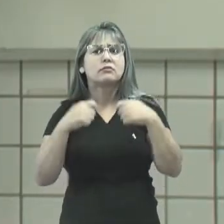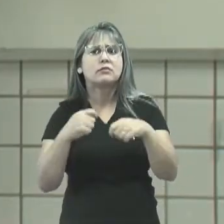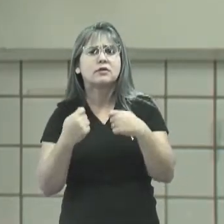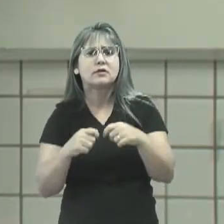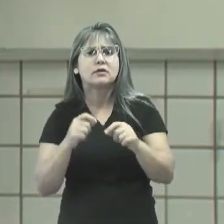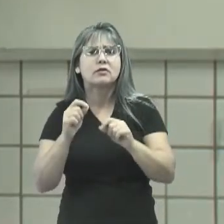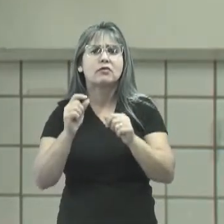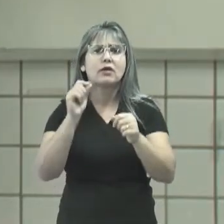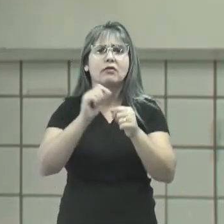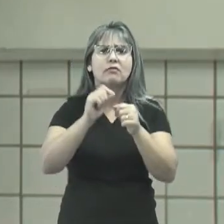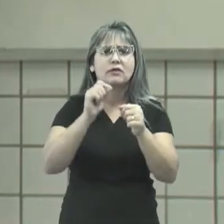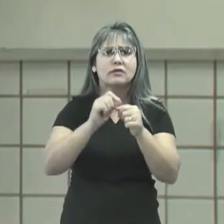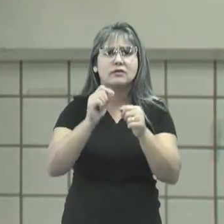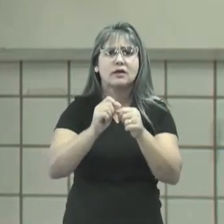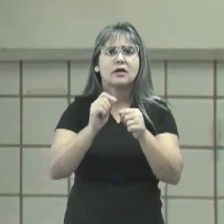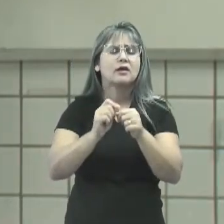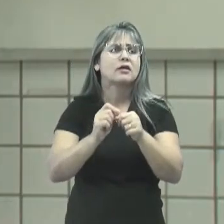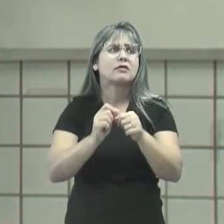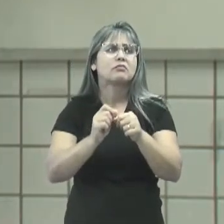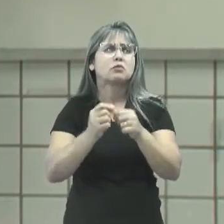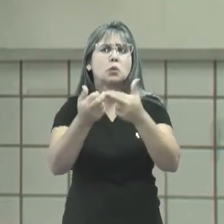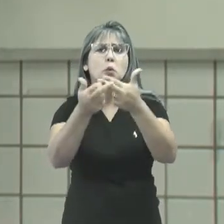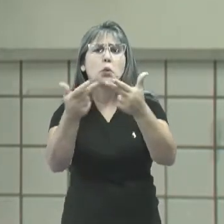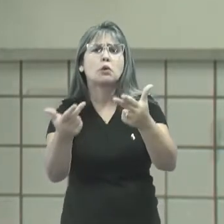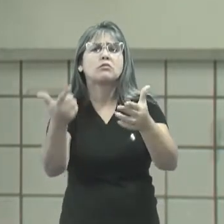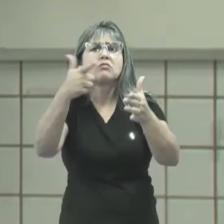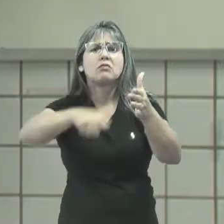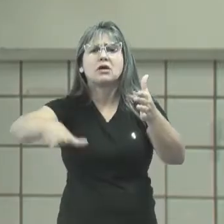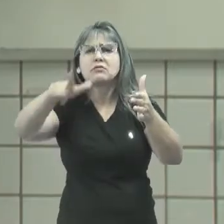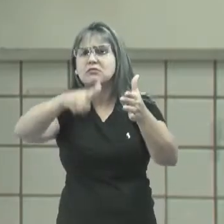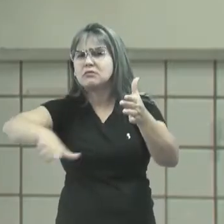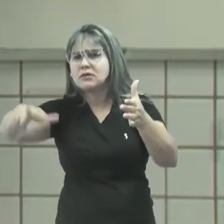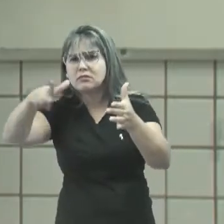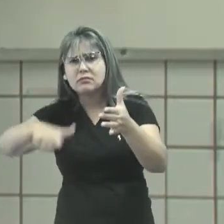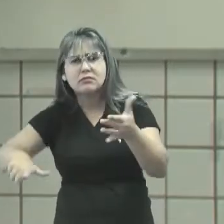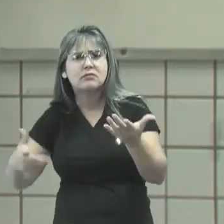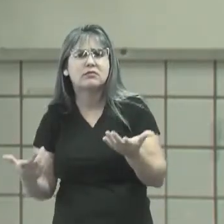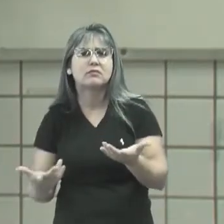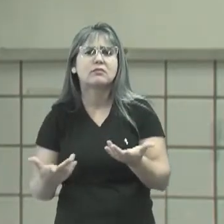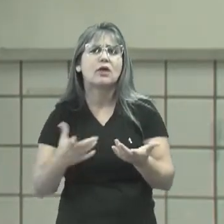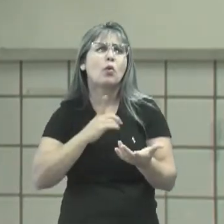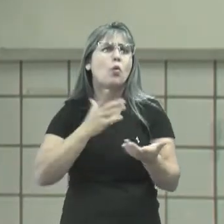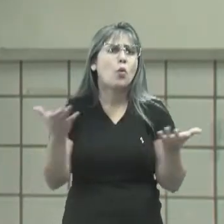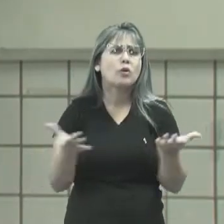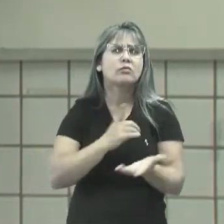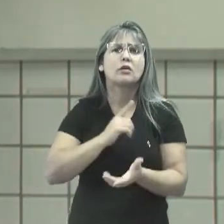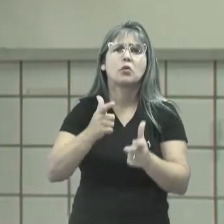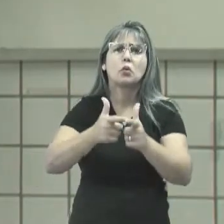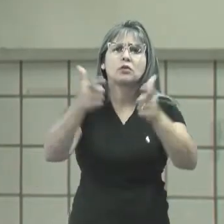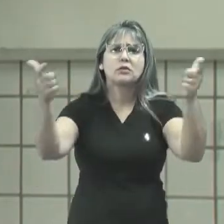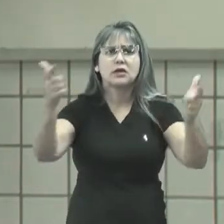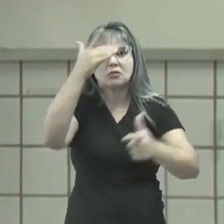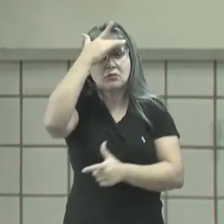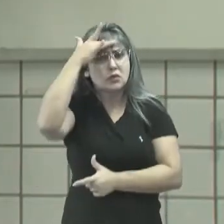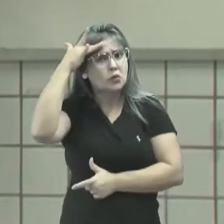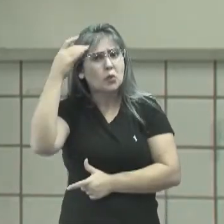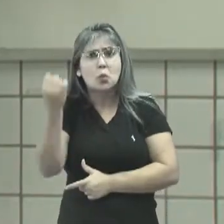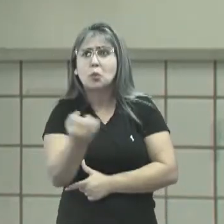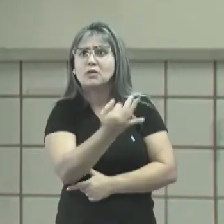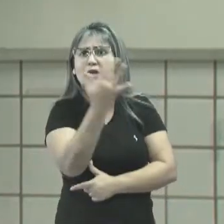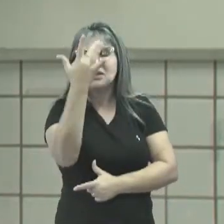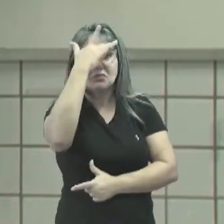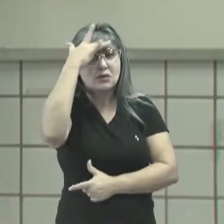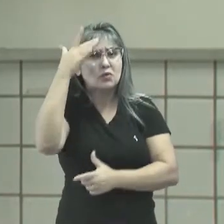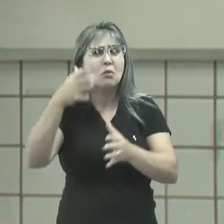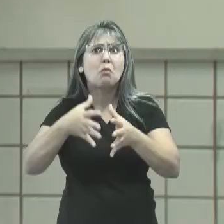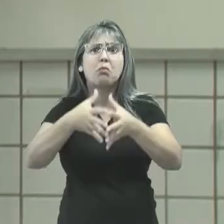nós temos uma grande quantidade de pessoas, mas daqui a 2050 a quantidade vai ser progressiva, vai